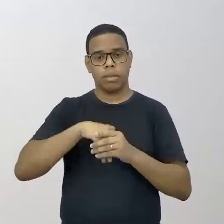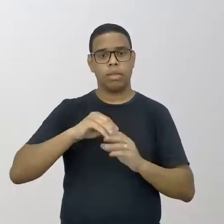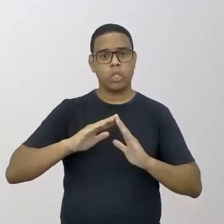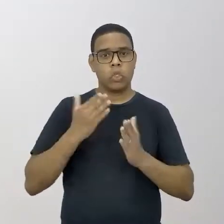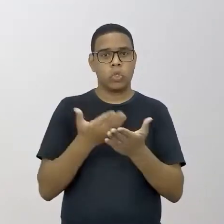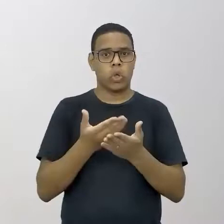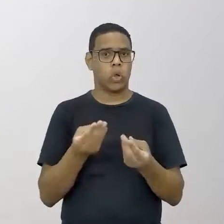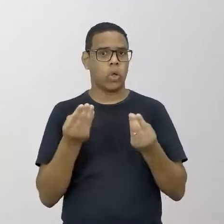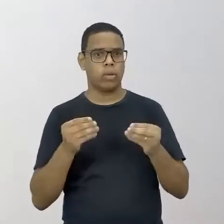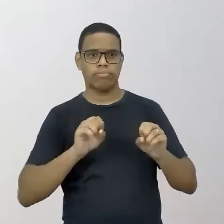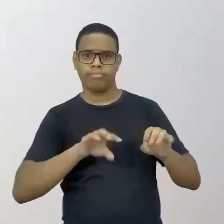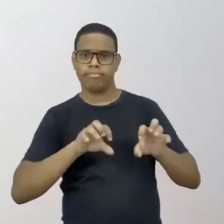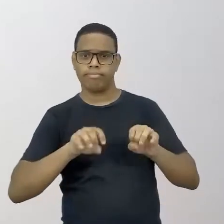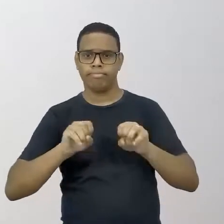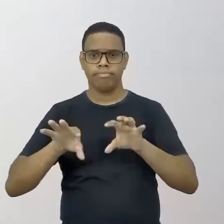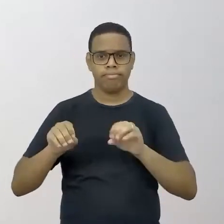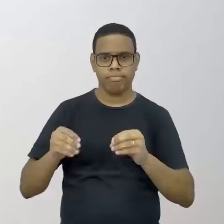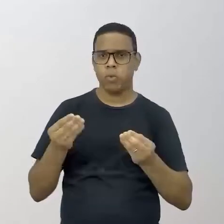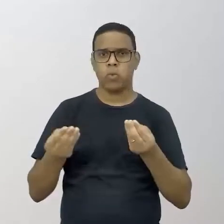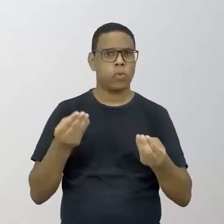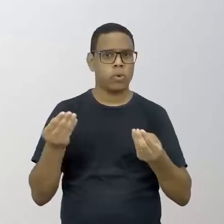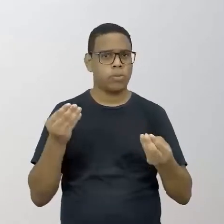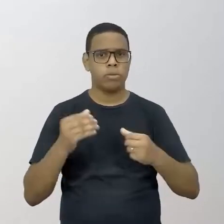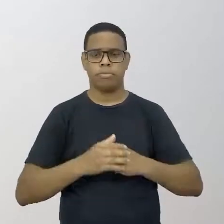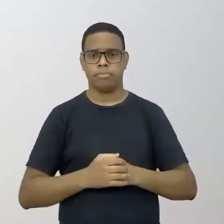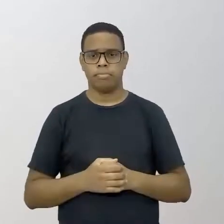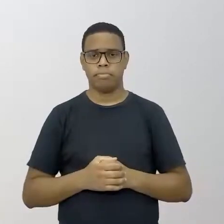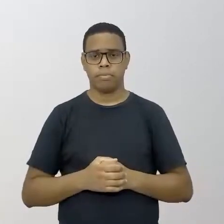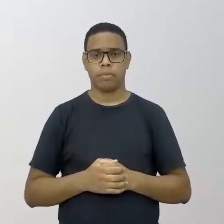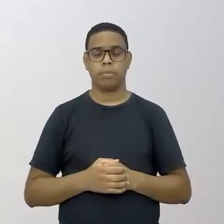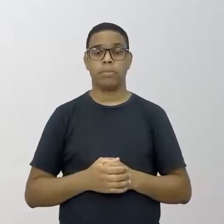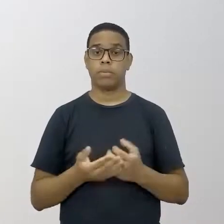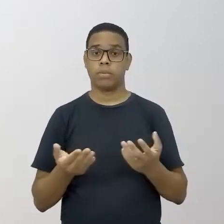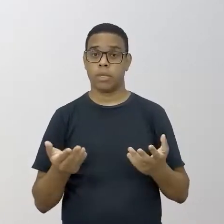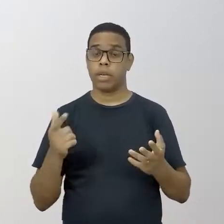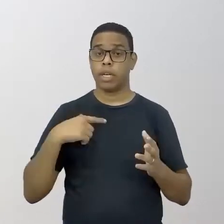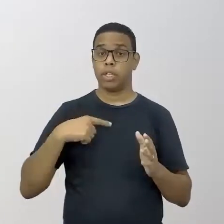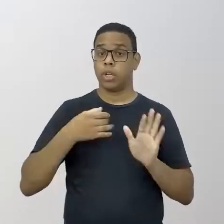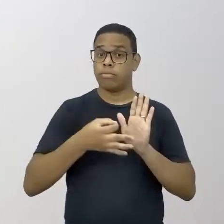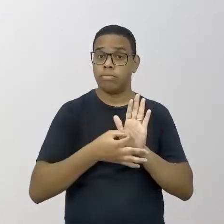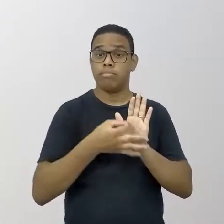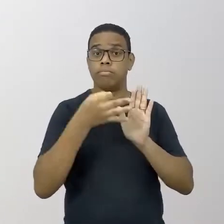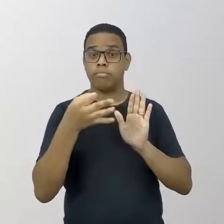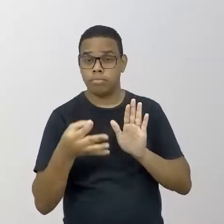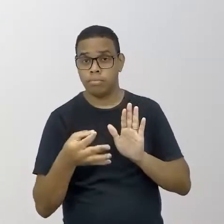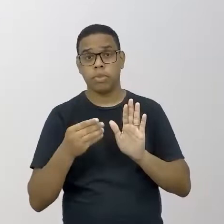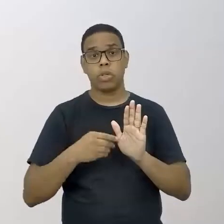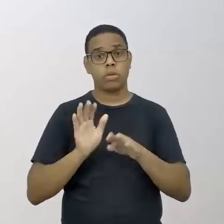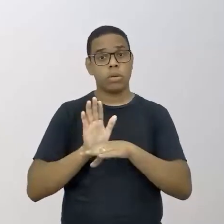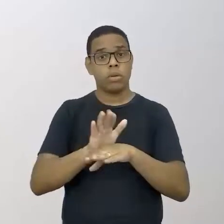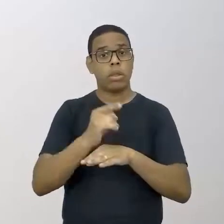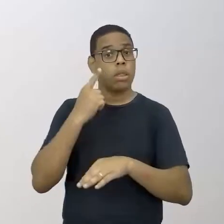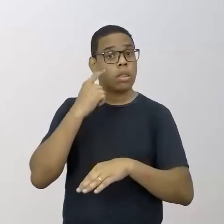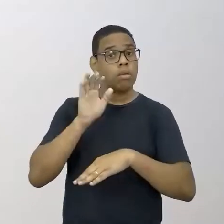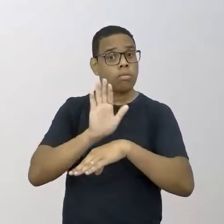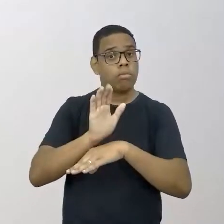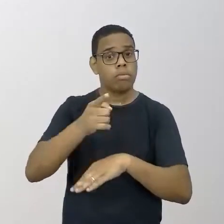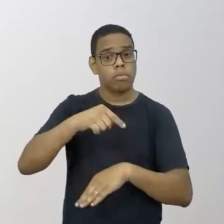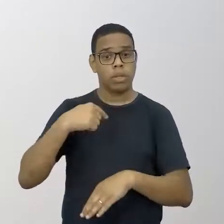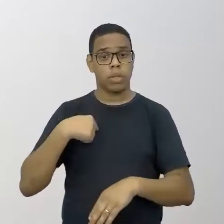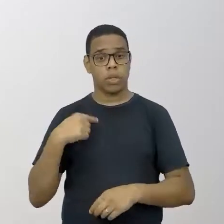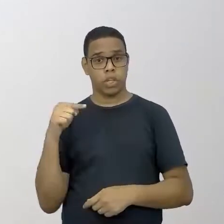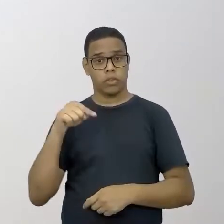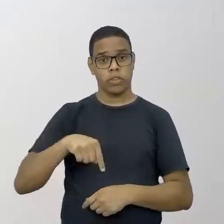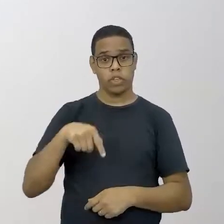sendo que essa realização ela é apenas uma sugestão, tá certo? Então eu estou aqui